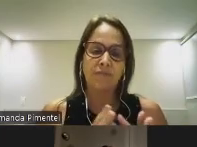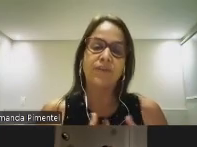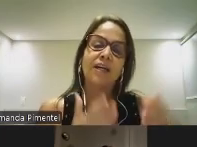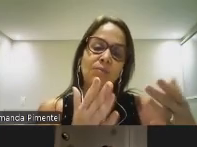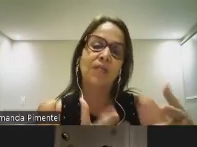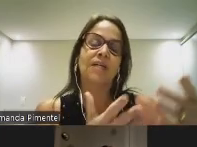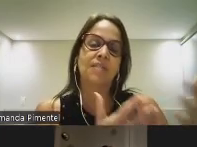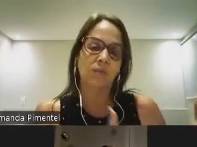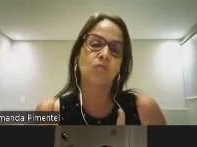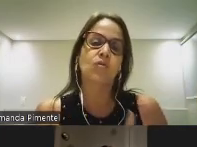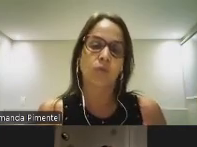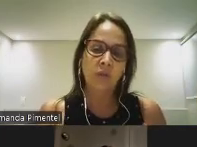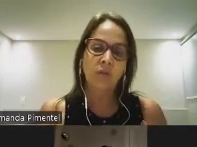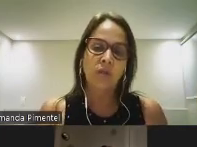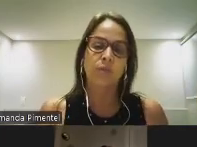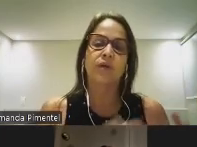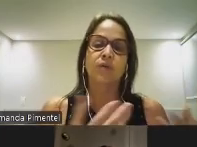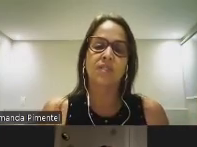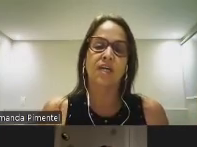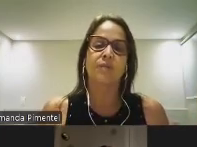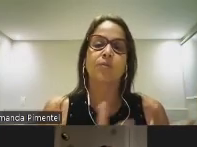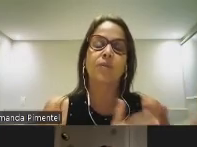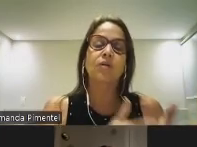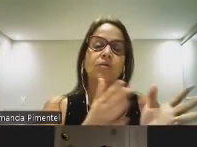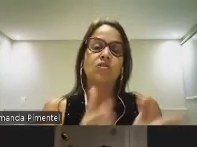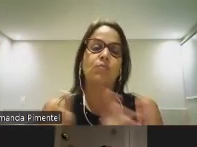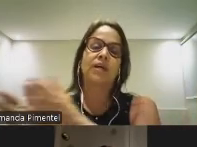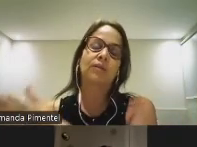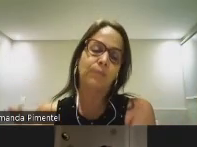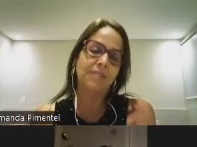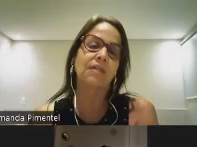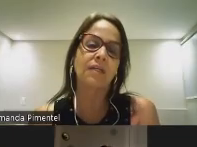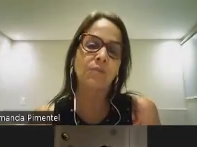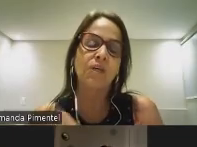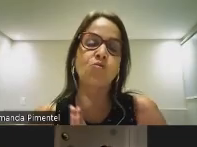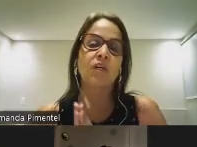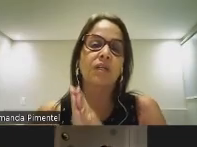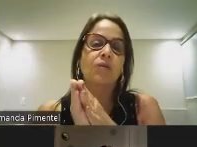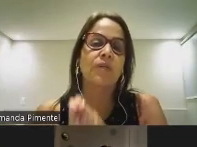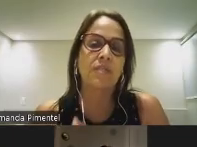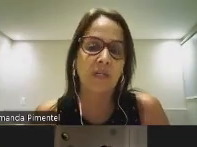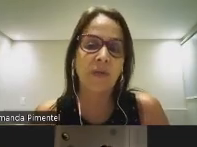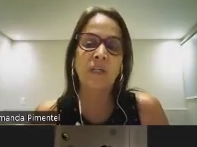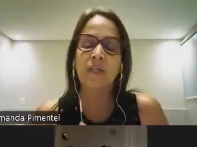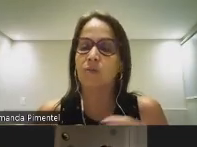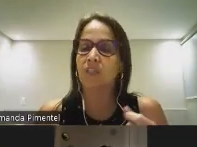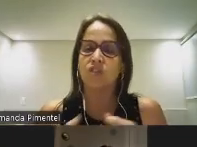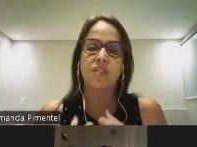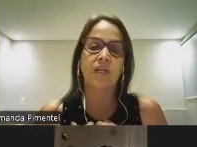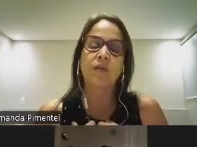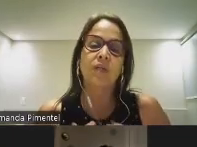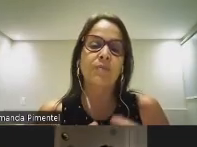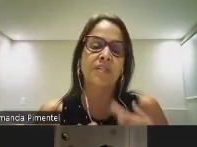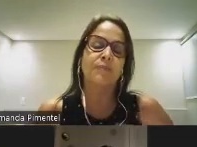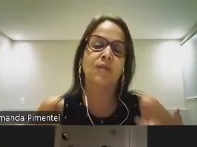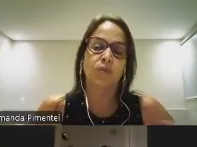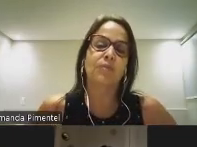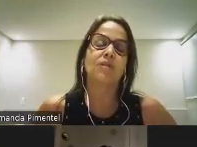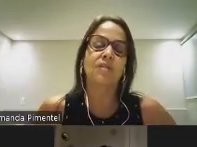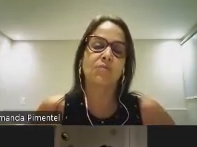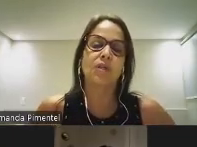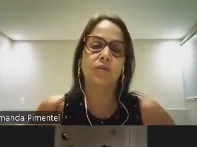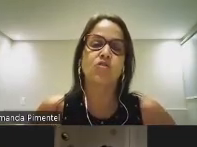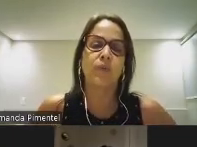sono. A fragmentação do sono, porque o cérebro microdesperta o paciente, mesmo que ele não perceba, muitas vezes ele não tem